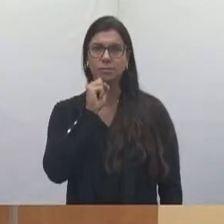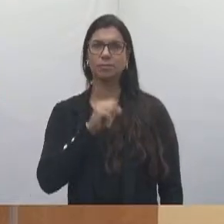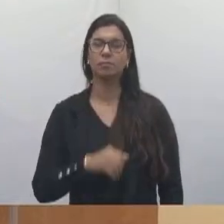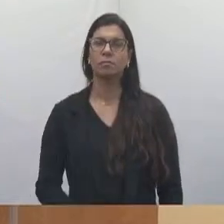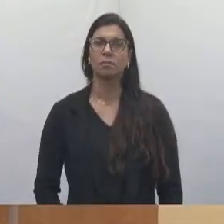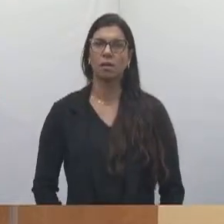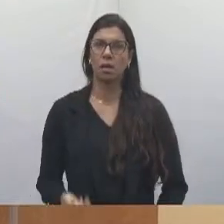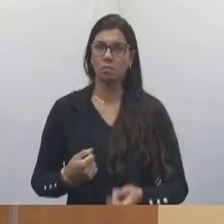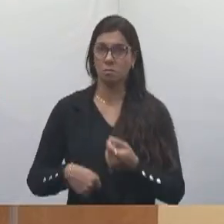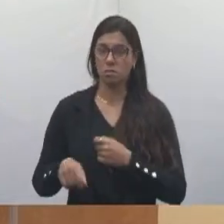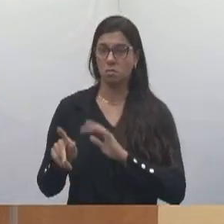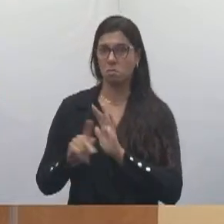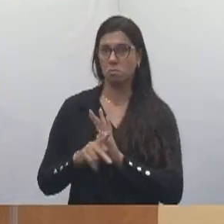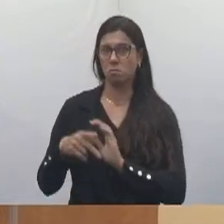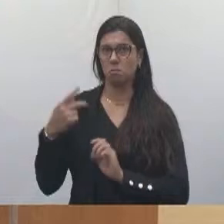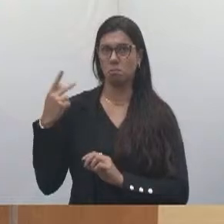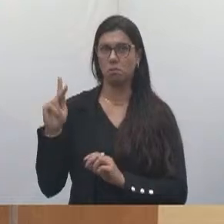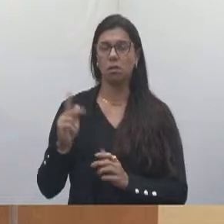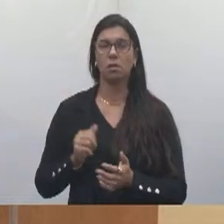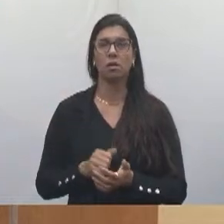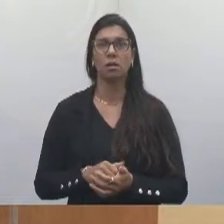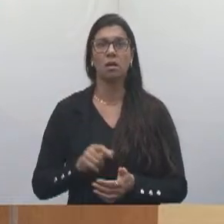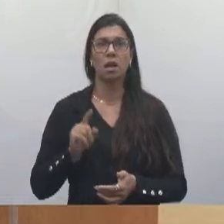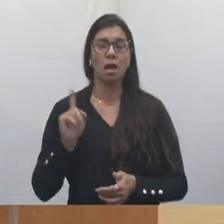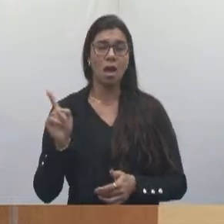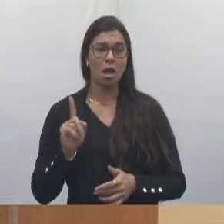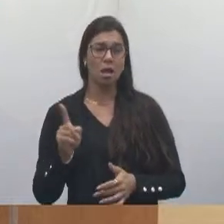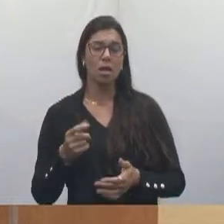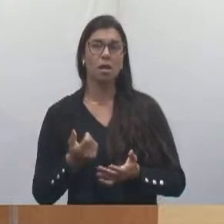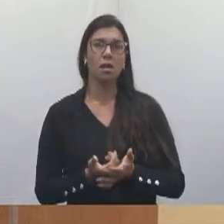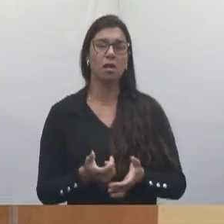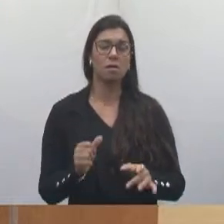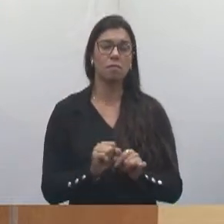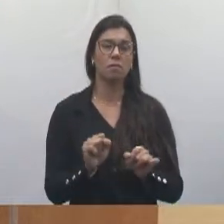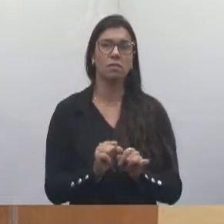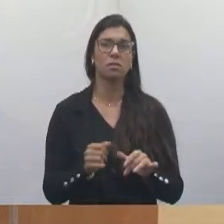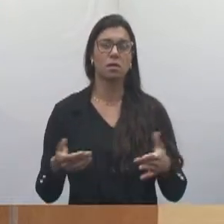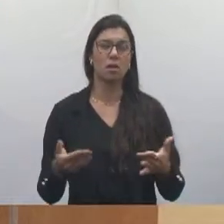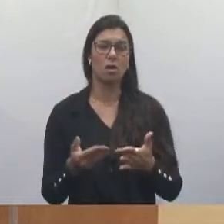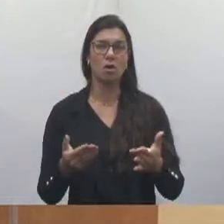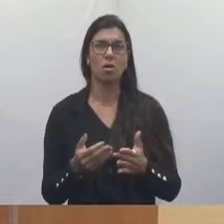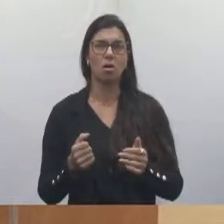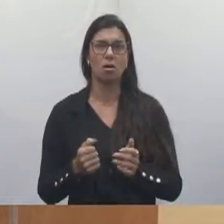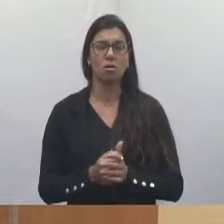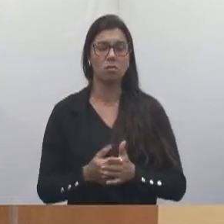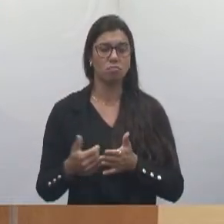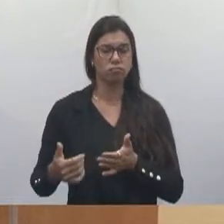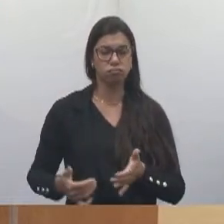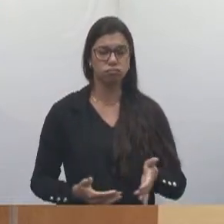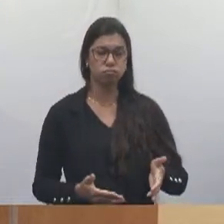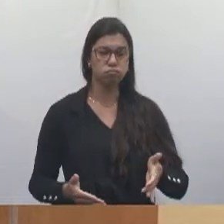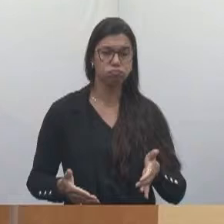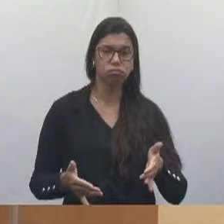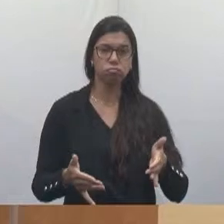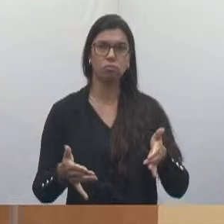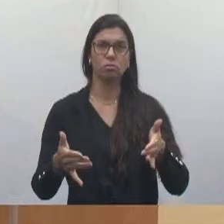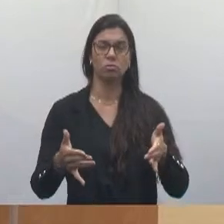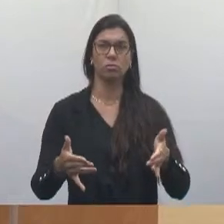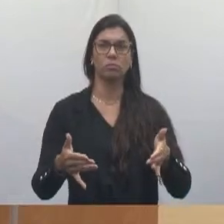dele, já vai interligar até a da Avilino com São José dos Campos. As duas cidades vão ser interligadas.